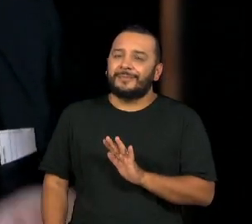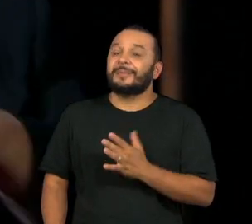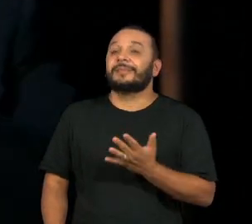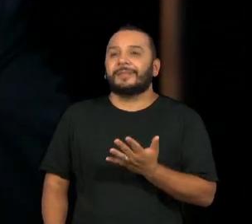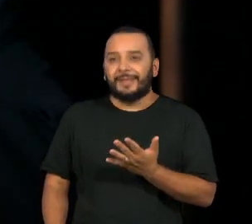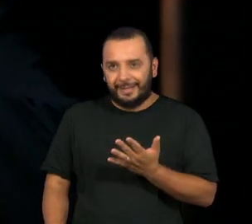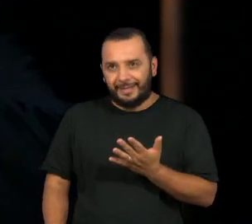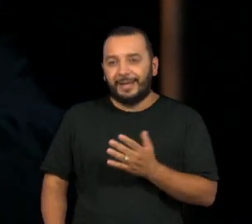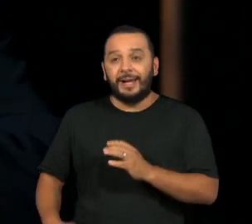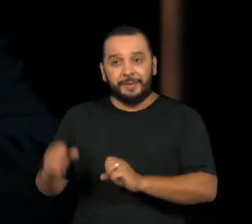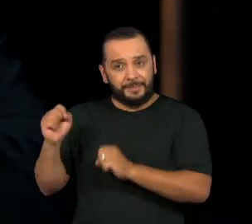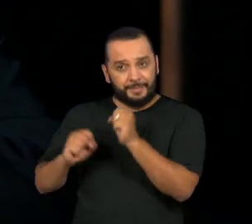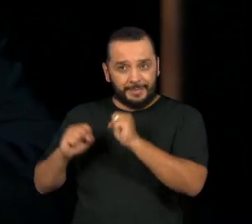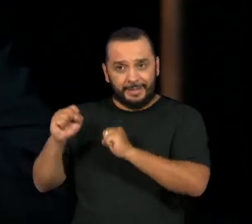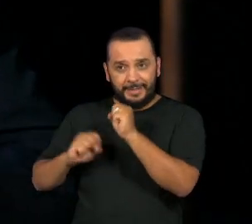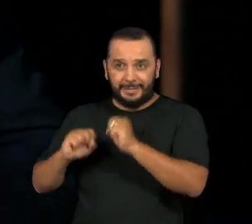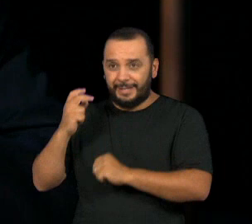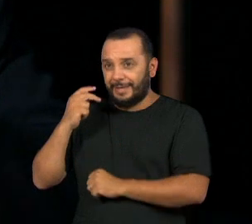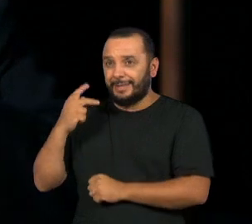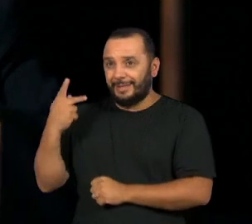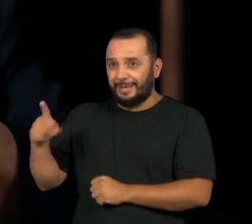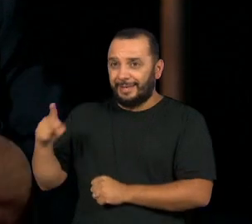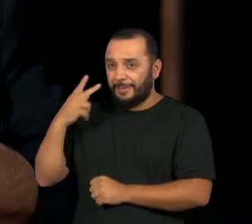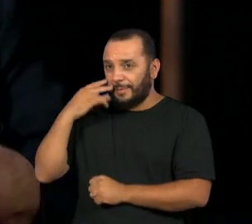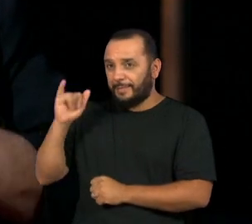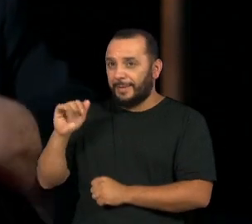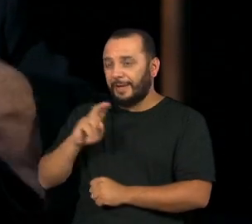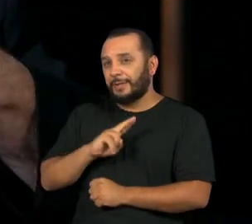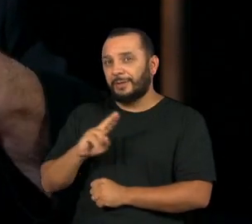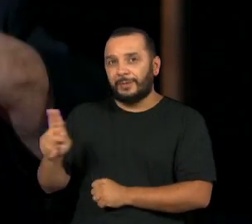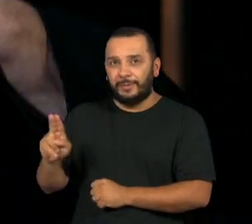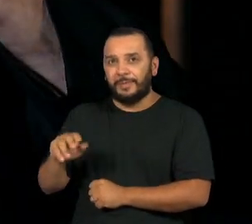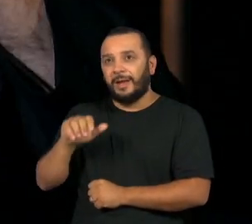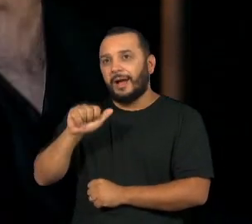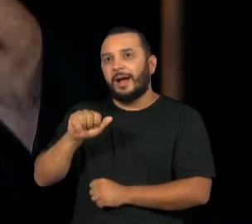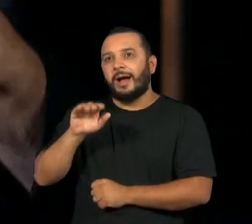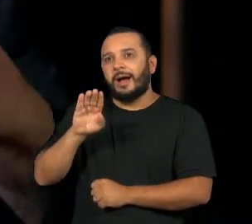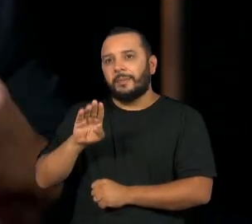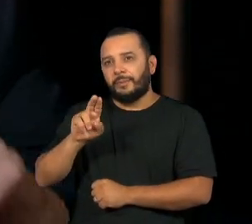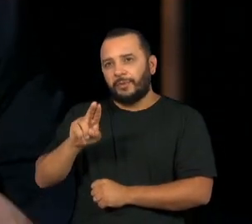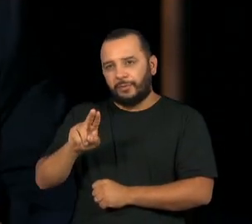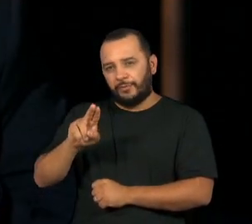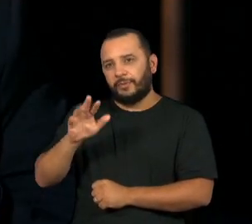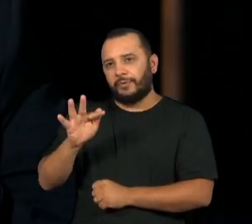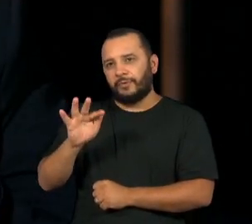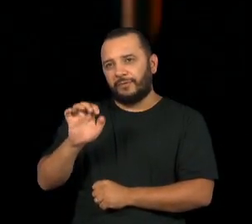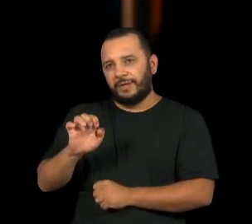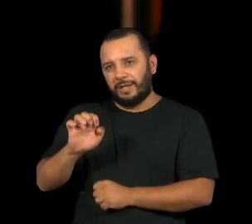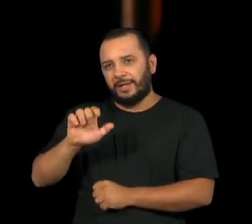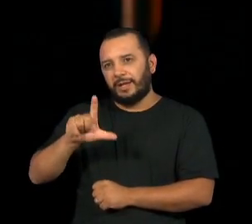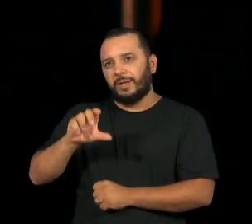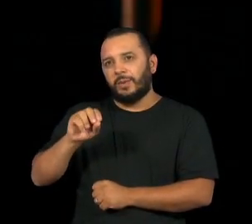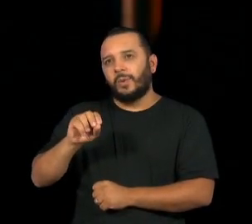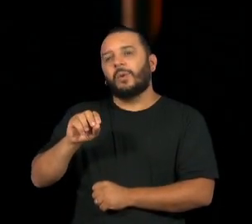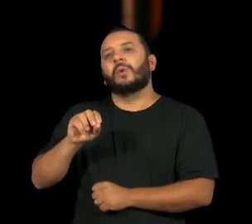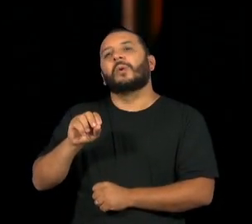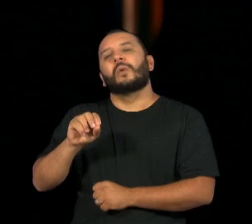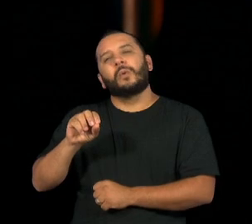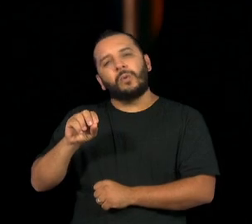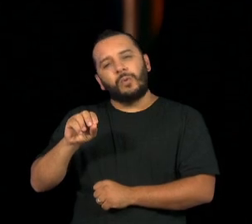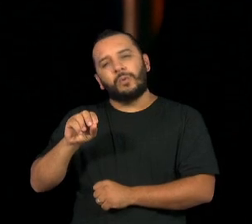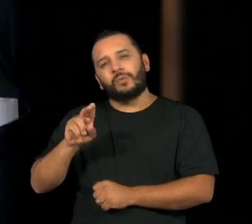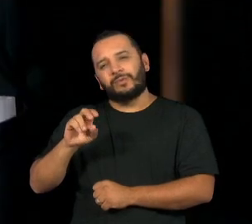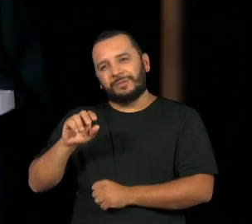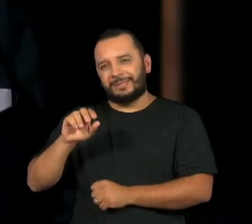A empresa do meu pai se chamava Abu Felouce. Abu Felouce. Bonito